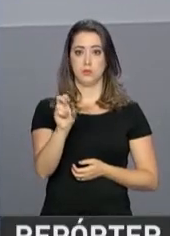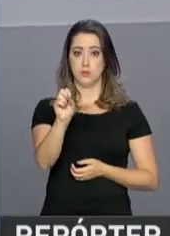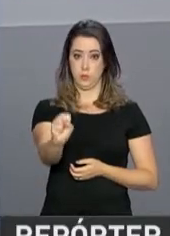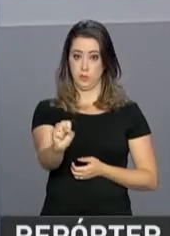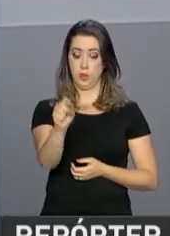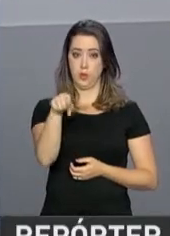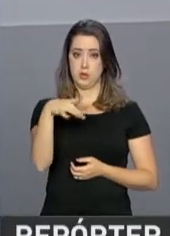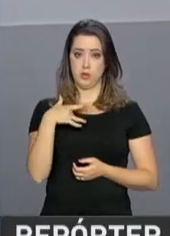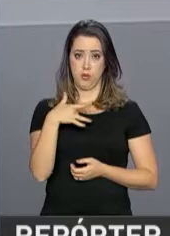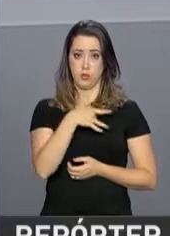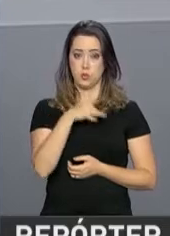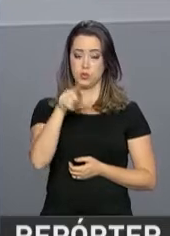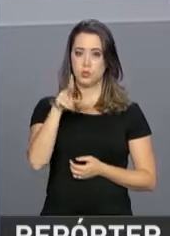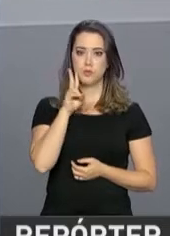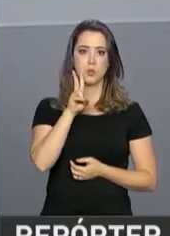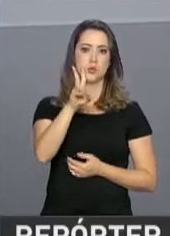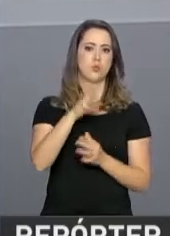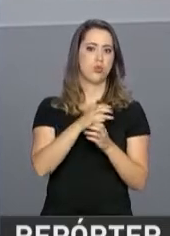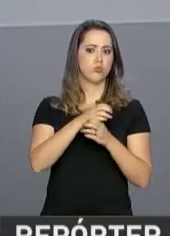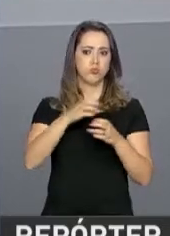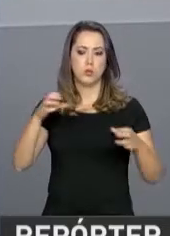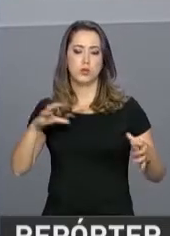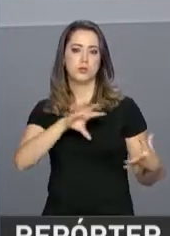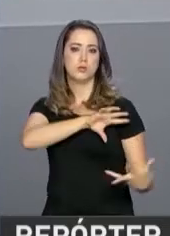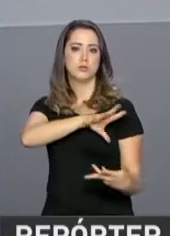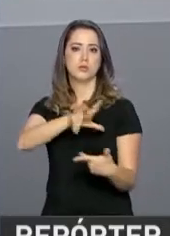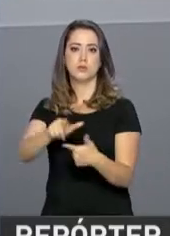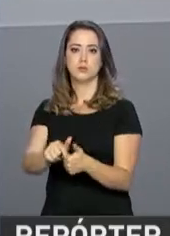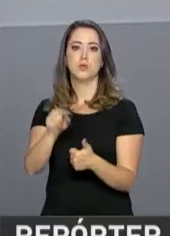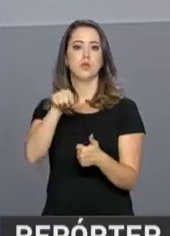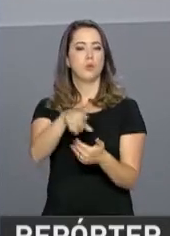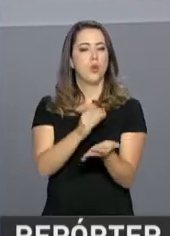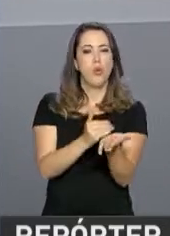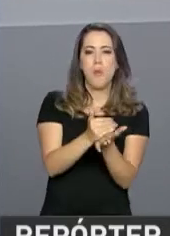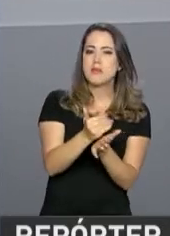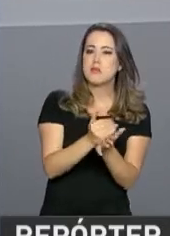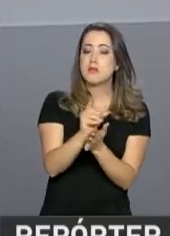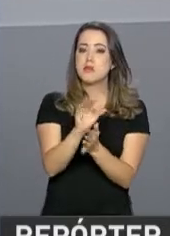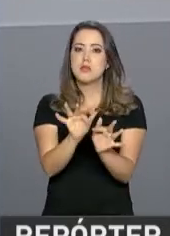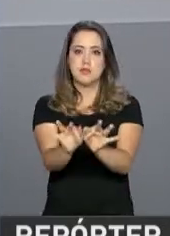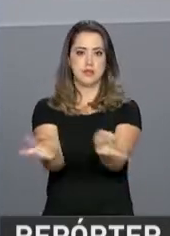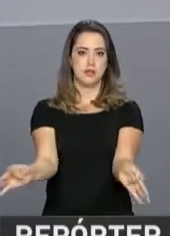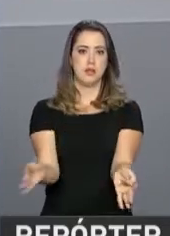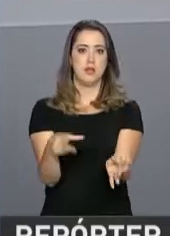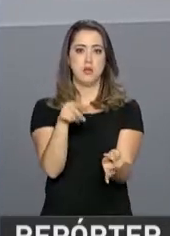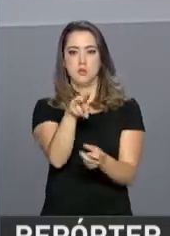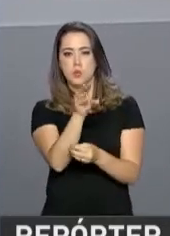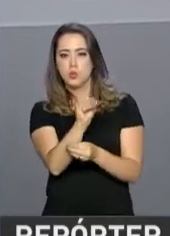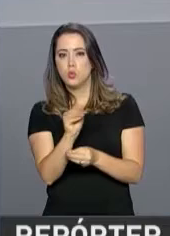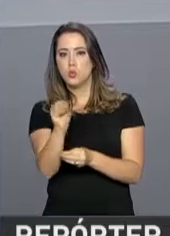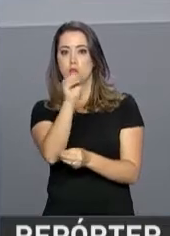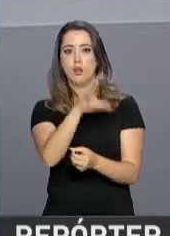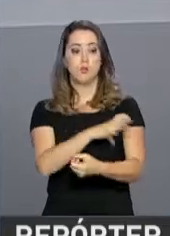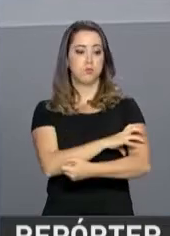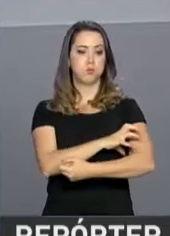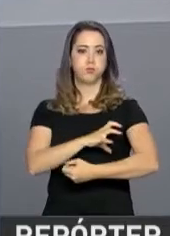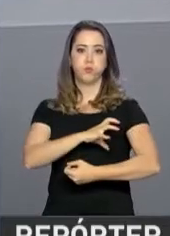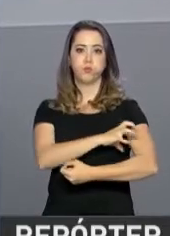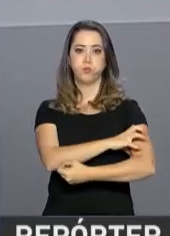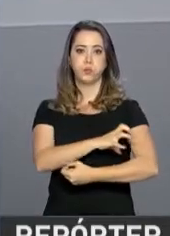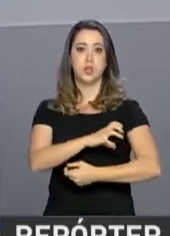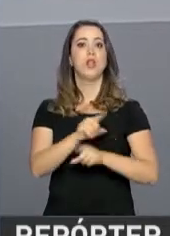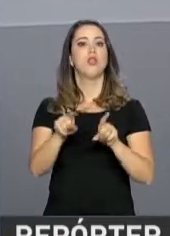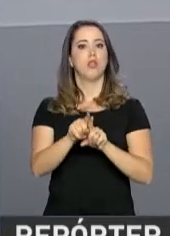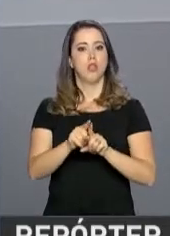o sus é considerado um dos maiores do mundo que abrange desde o simples atendimento para avaliação da pressão arterial até o